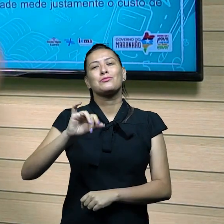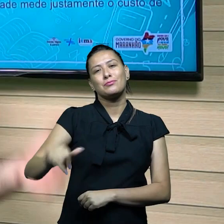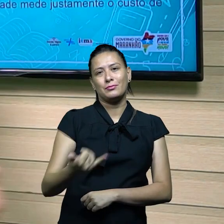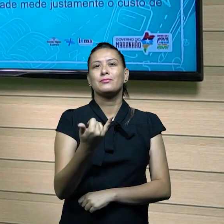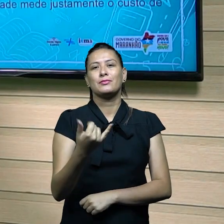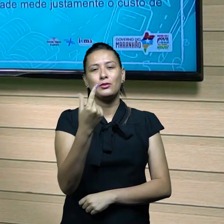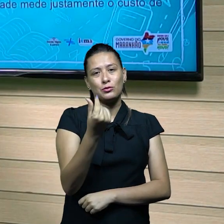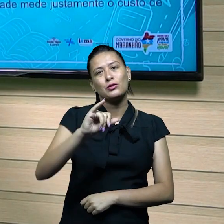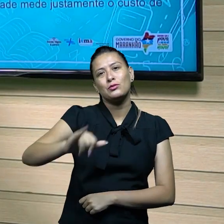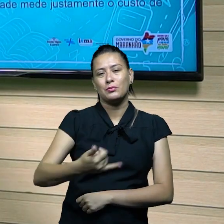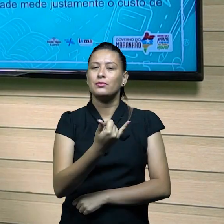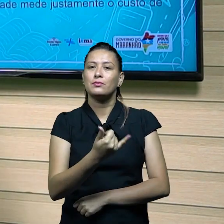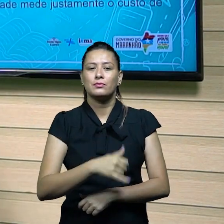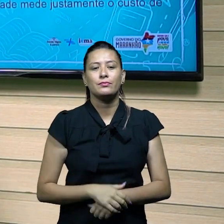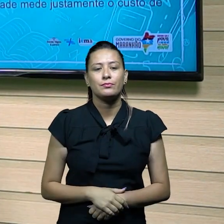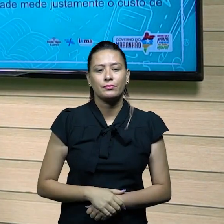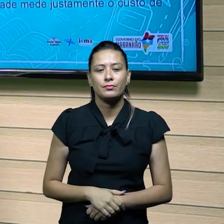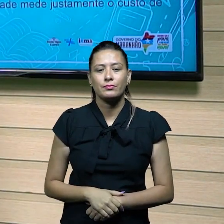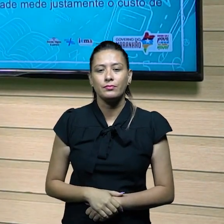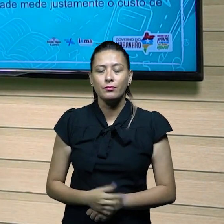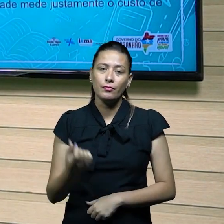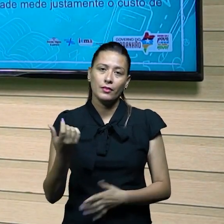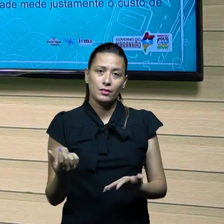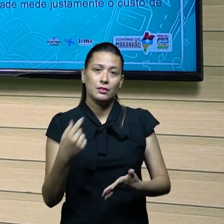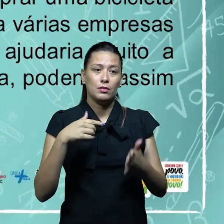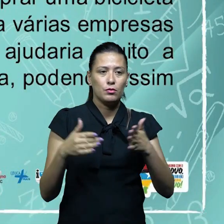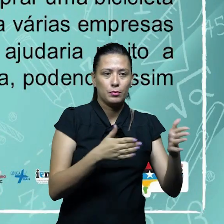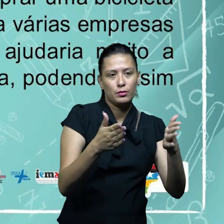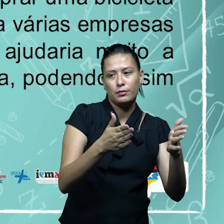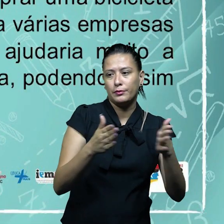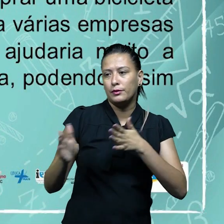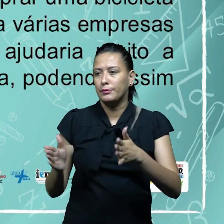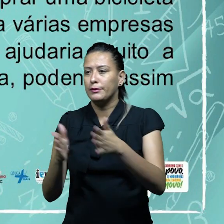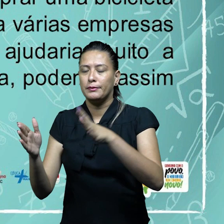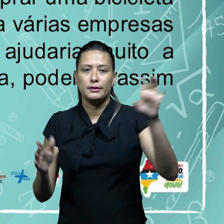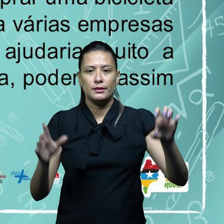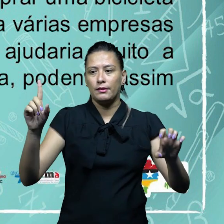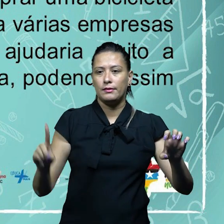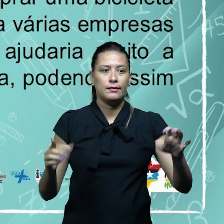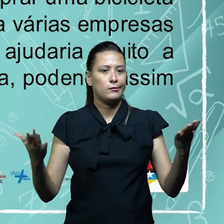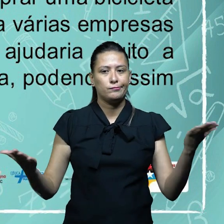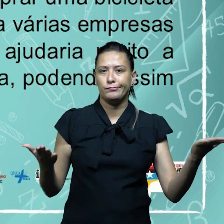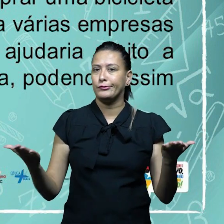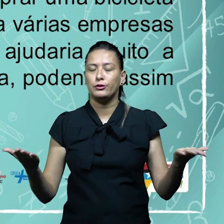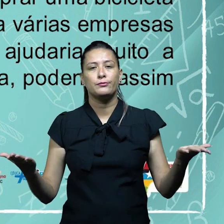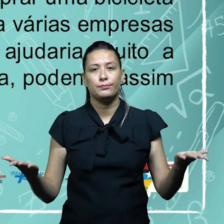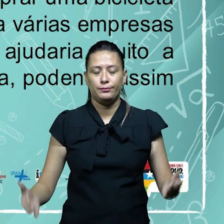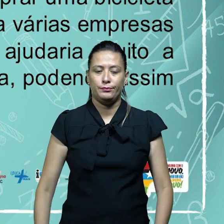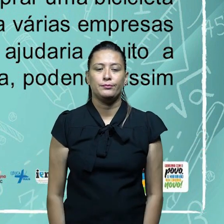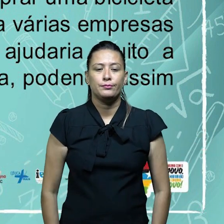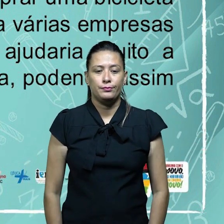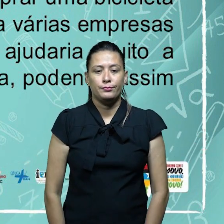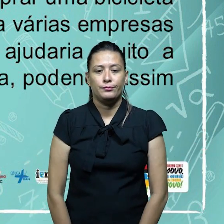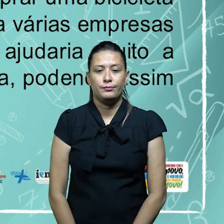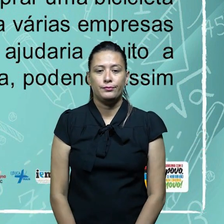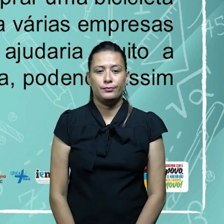pelo caminho da esquerda ou eu vou pelo caminho da direita, ok? Então, a partir daqui, nós vamos utilizar como, tá?